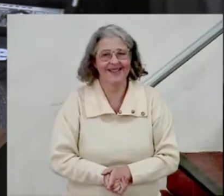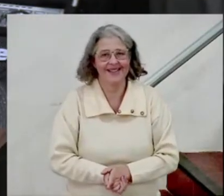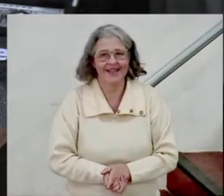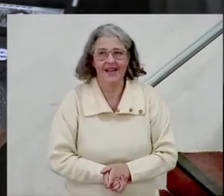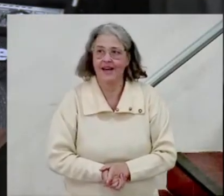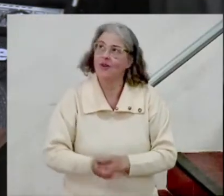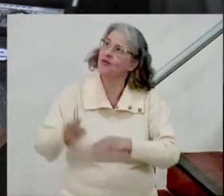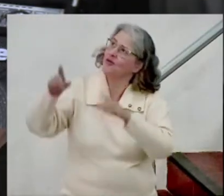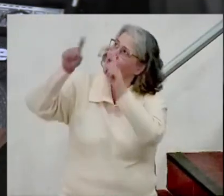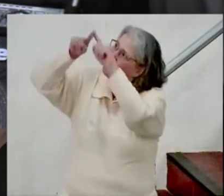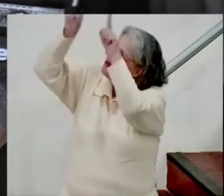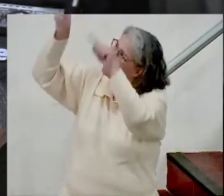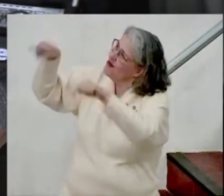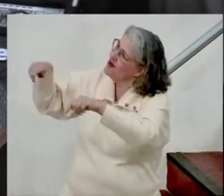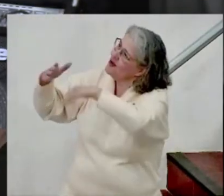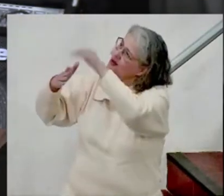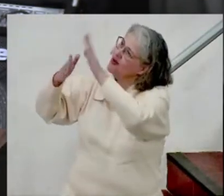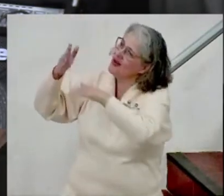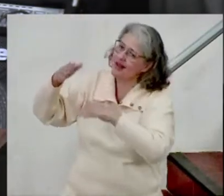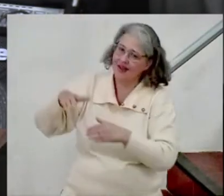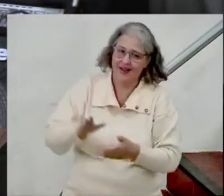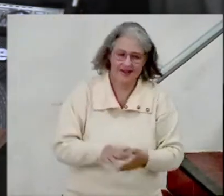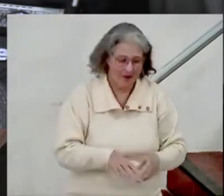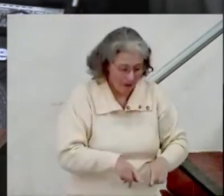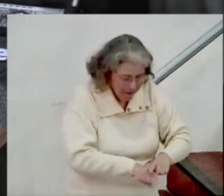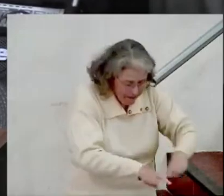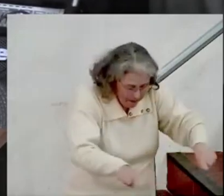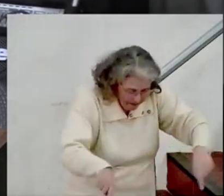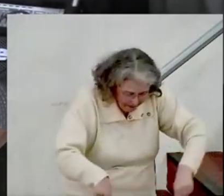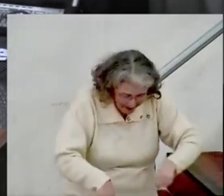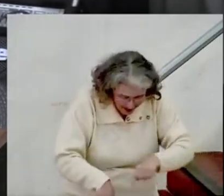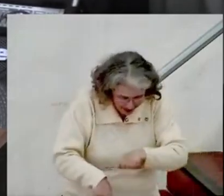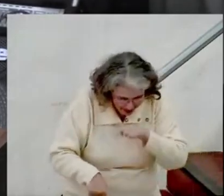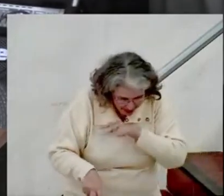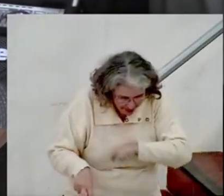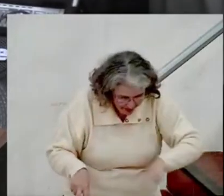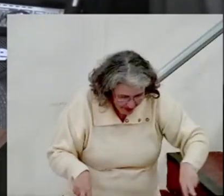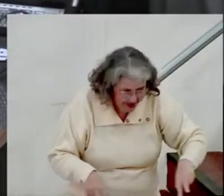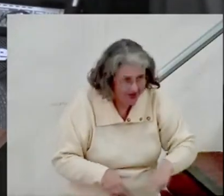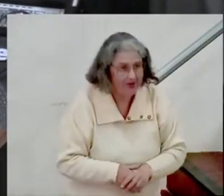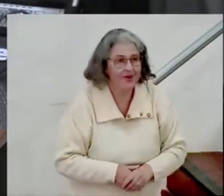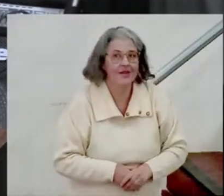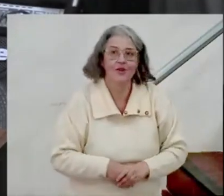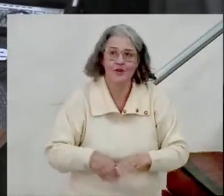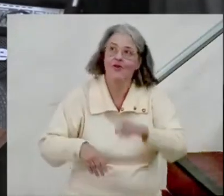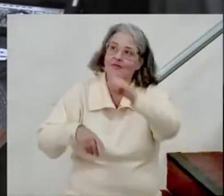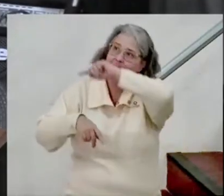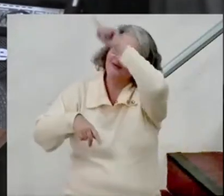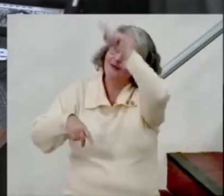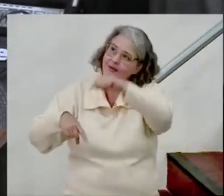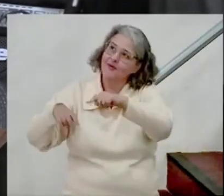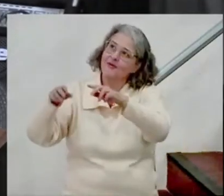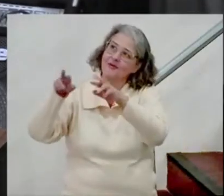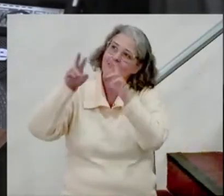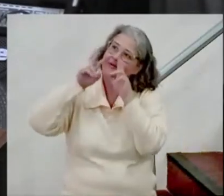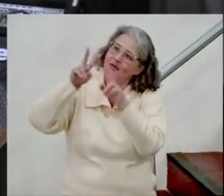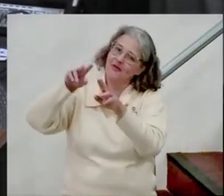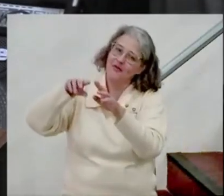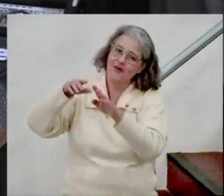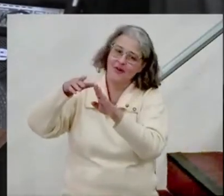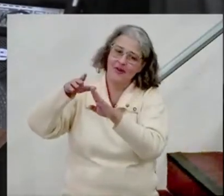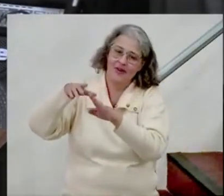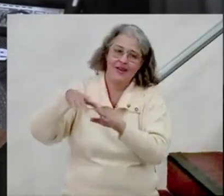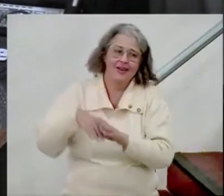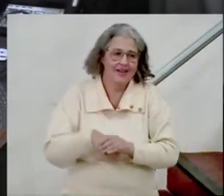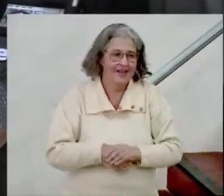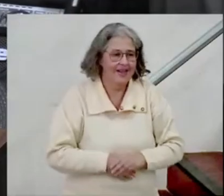Igreja da Lapa, o barulho dessa cadeira, esse piso. Gente, né? O piso eu não sei, o vitrô está lá, né? O piso eu não sei se sobrevive, né? A cadeira